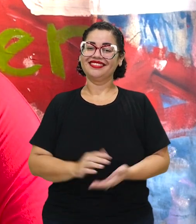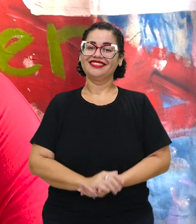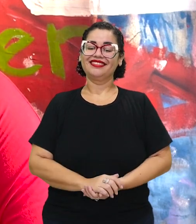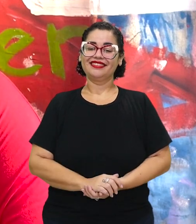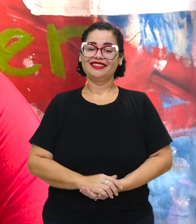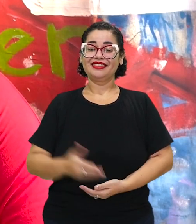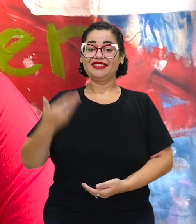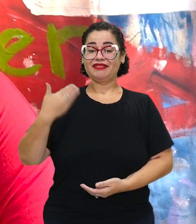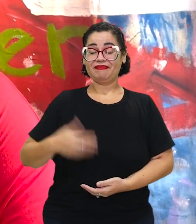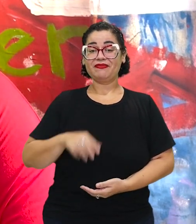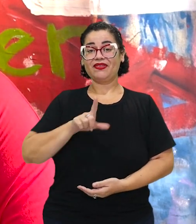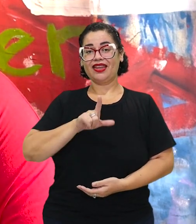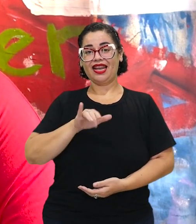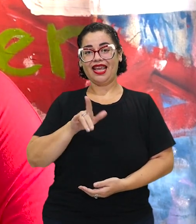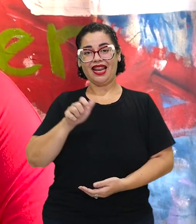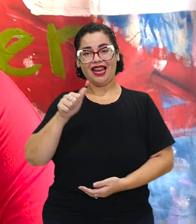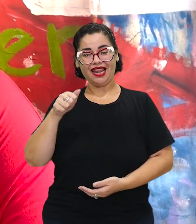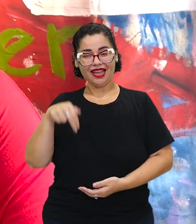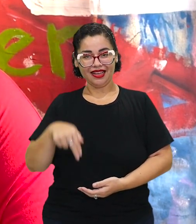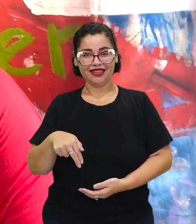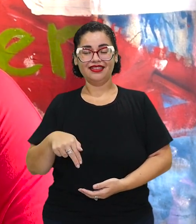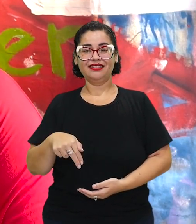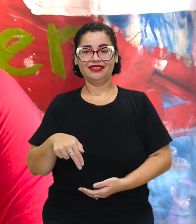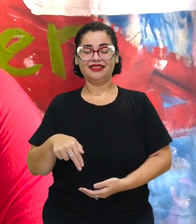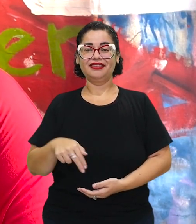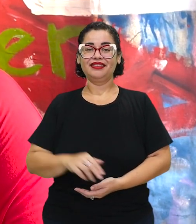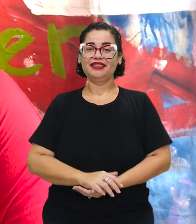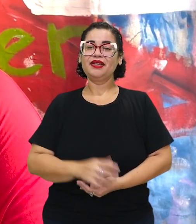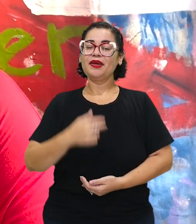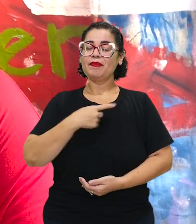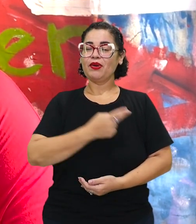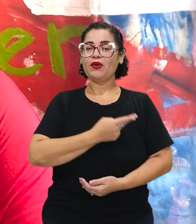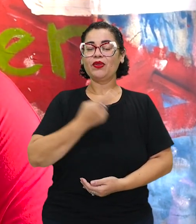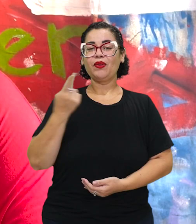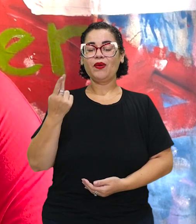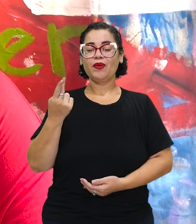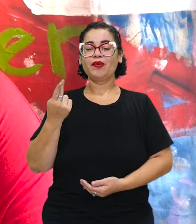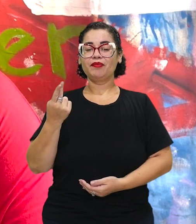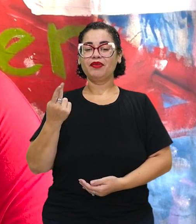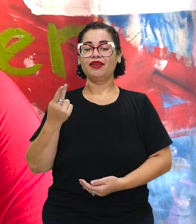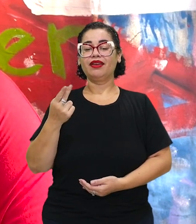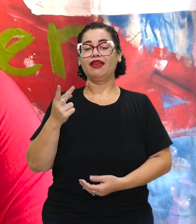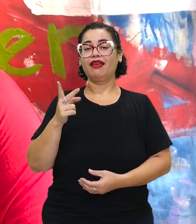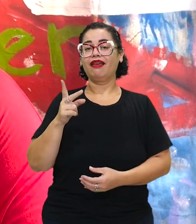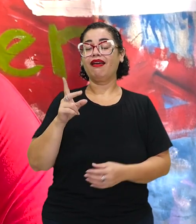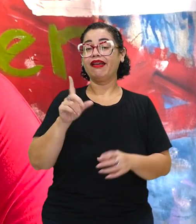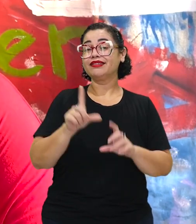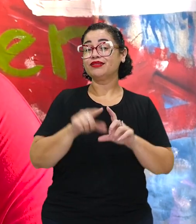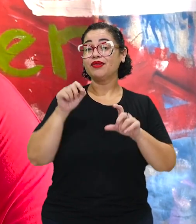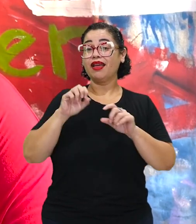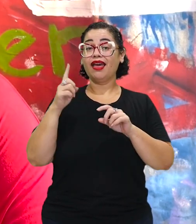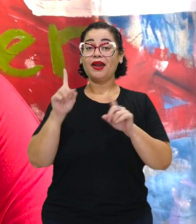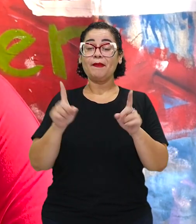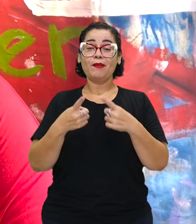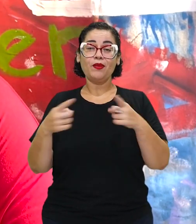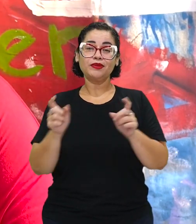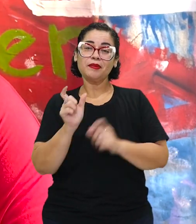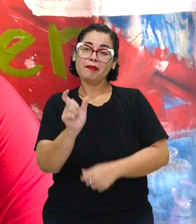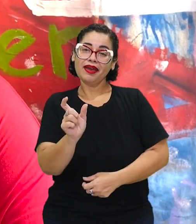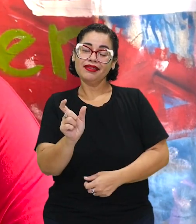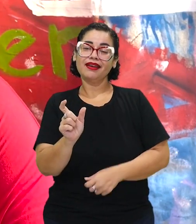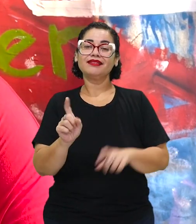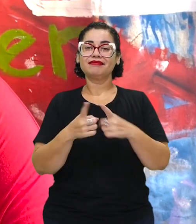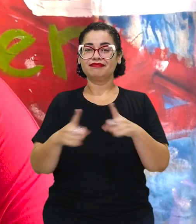eu sou Lilian Goulart. Meu nome, ele veio de uma música. Só tem um trecho da música